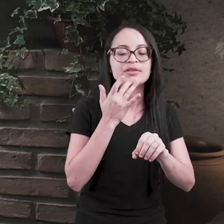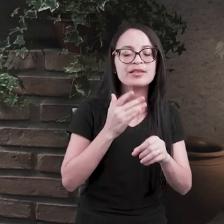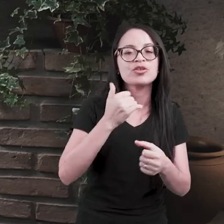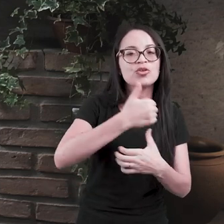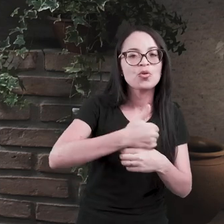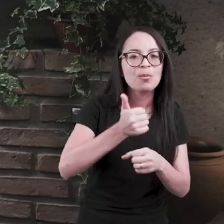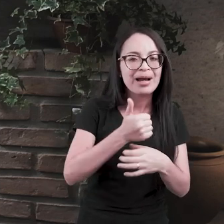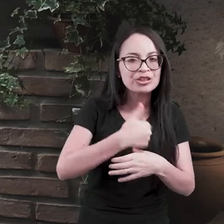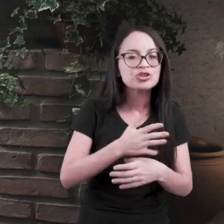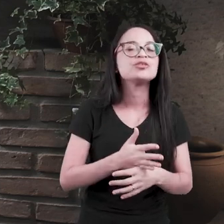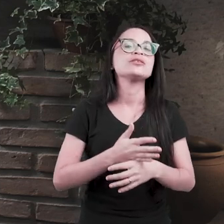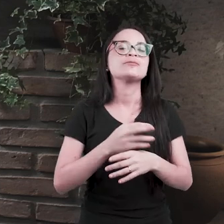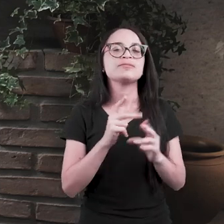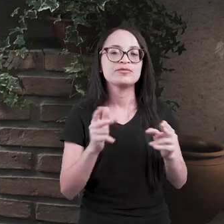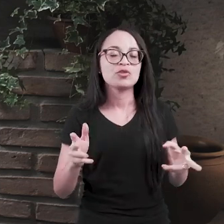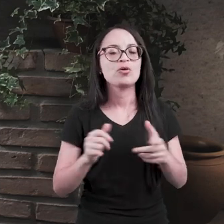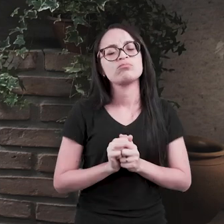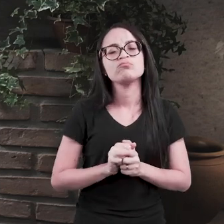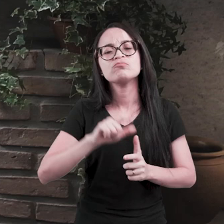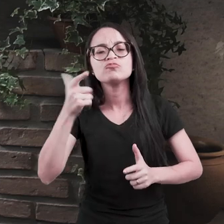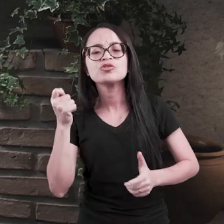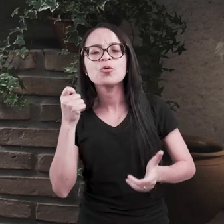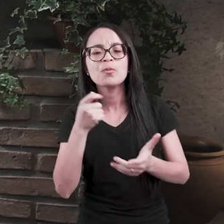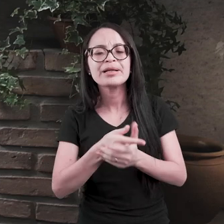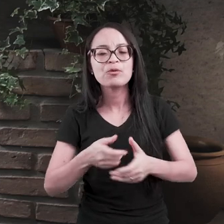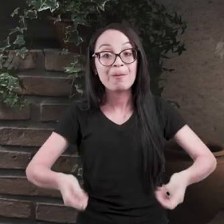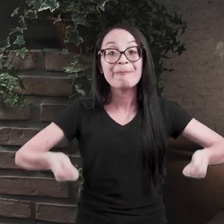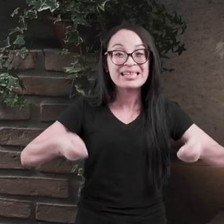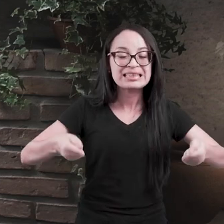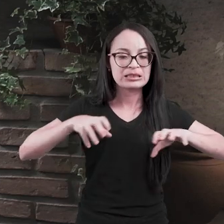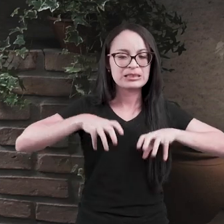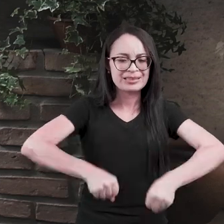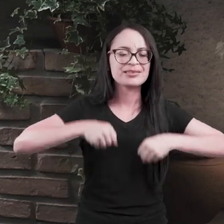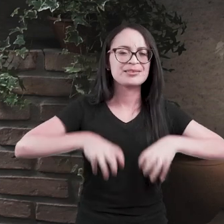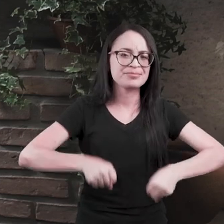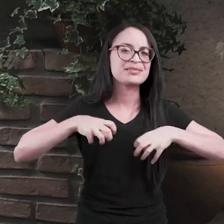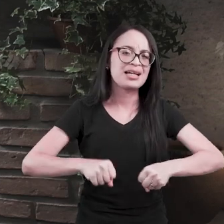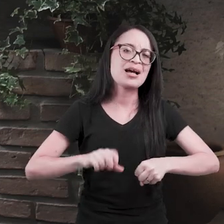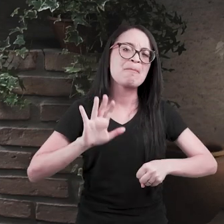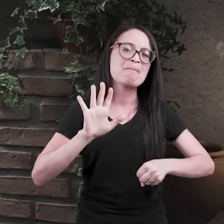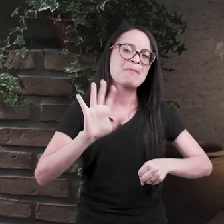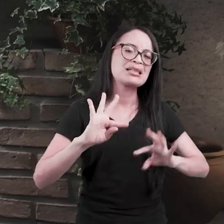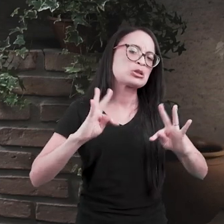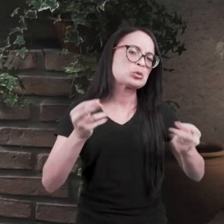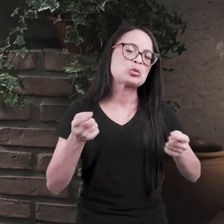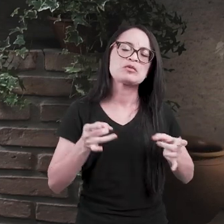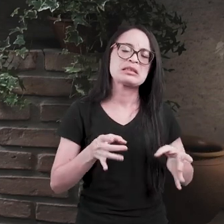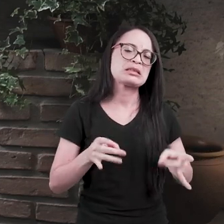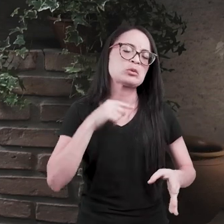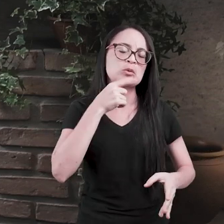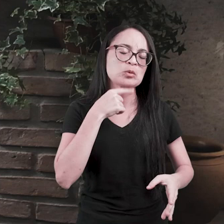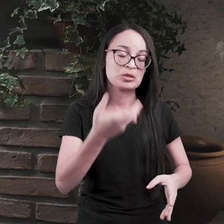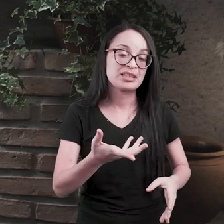E um dia eu comprei uma caixa de aipim. E não vendeu toda, sobrou muito aipim. E